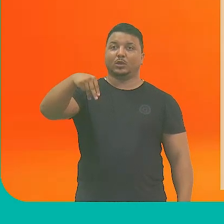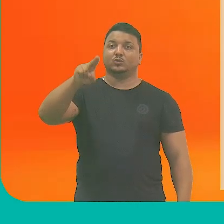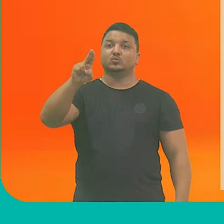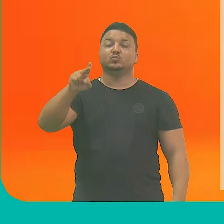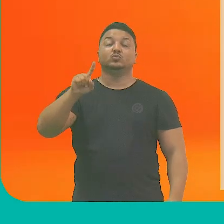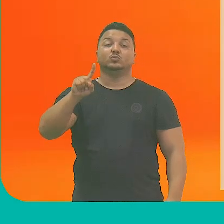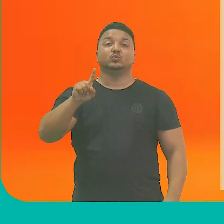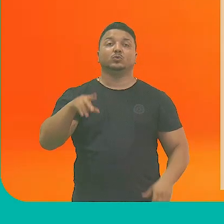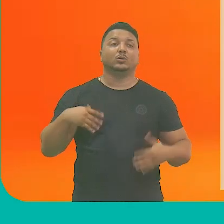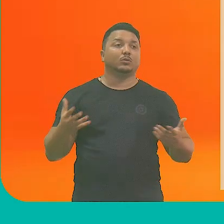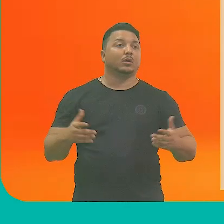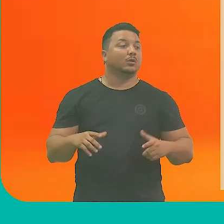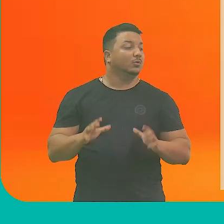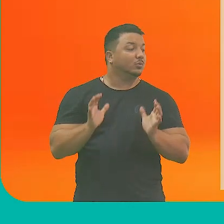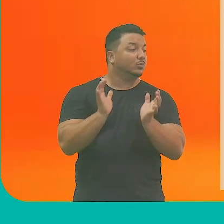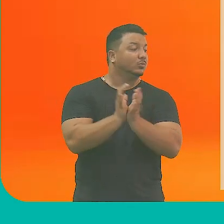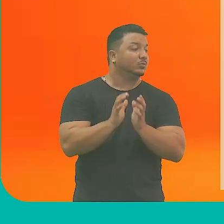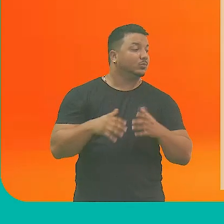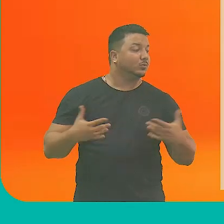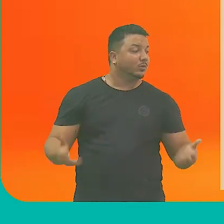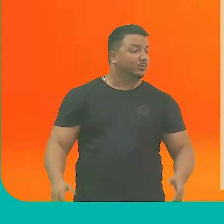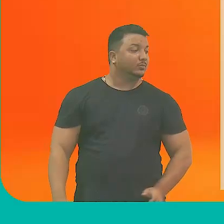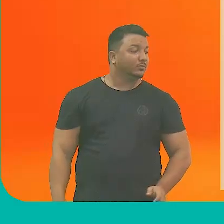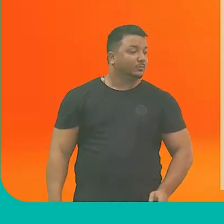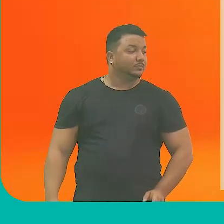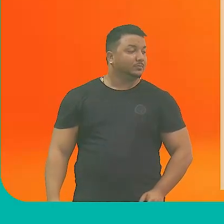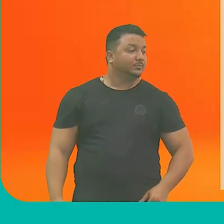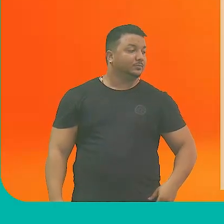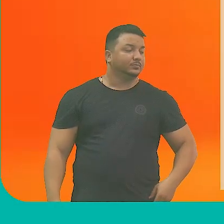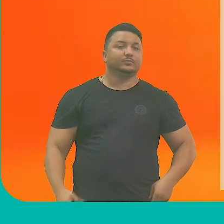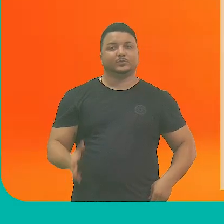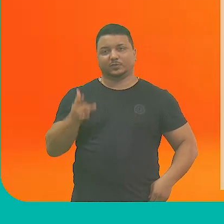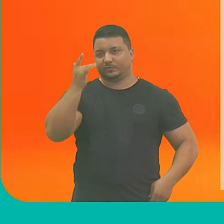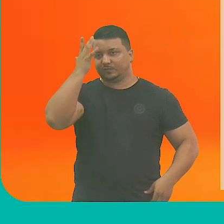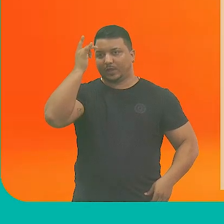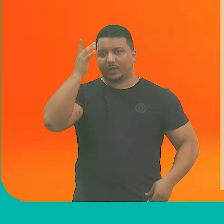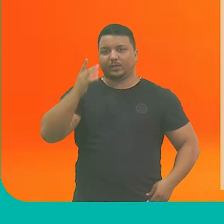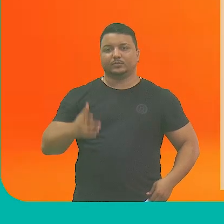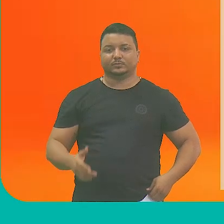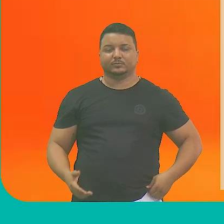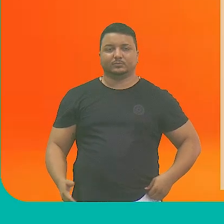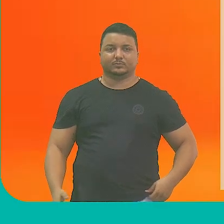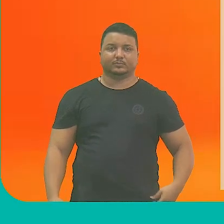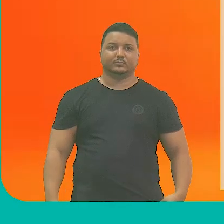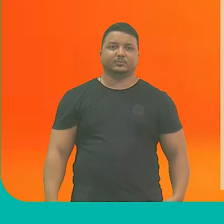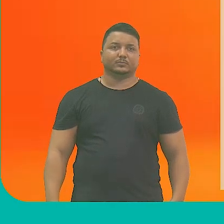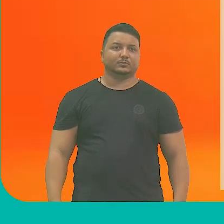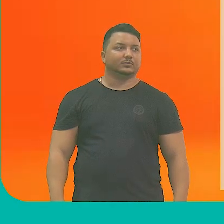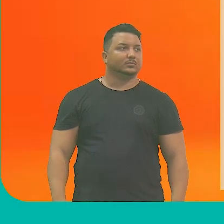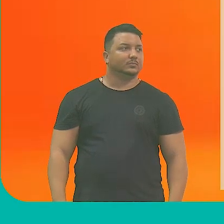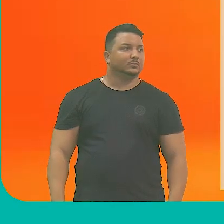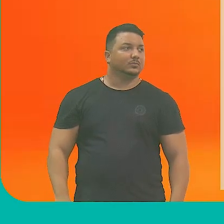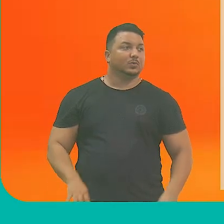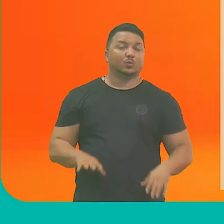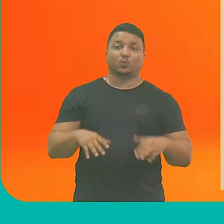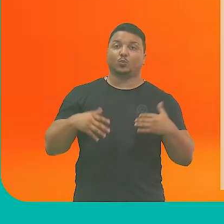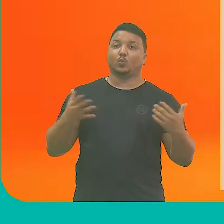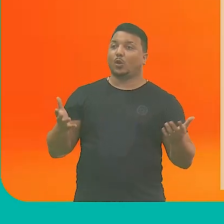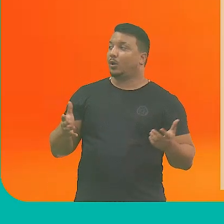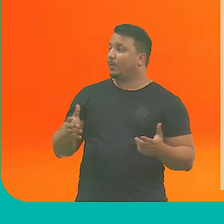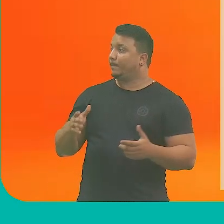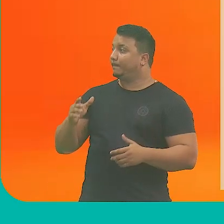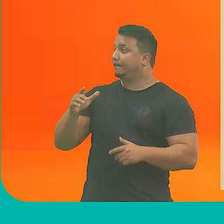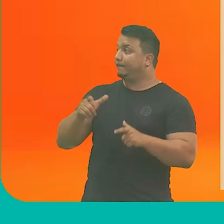H1N1 é a categoria, questão fácil, não é, gente? Ele quer saber a que